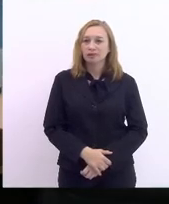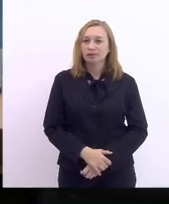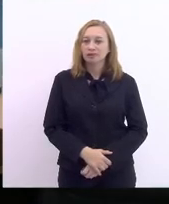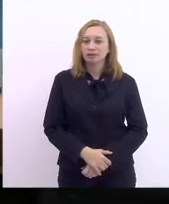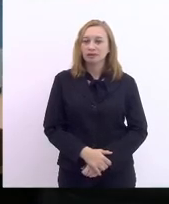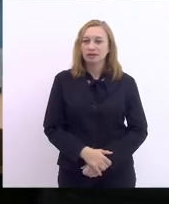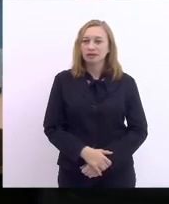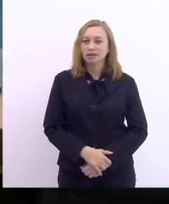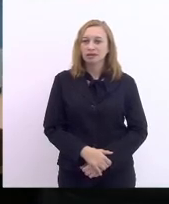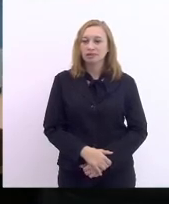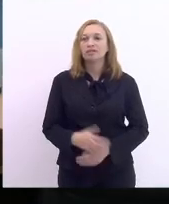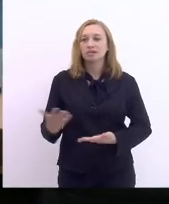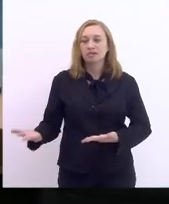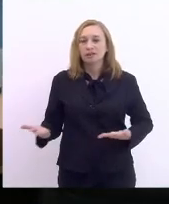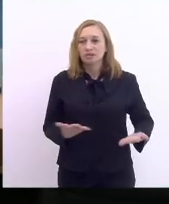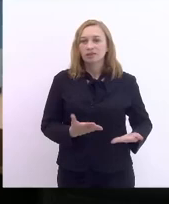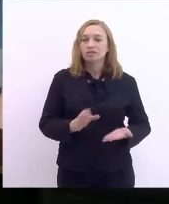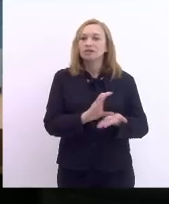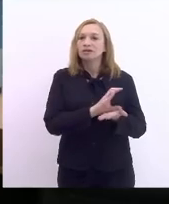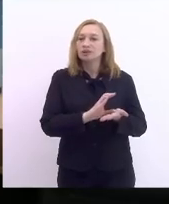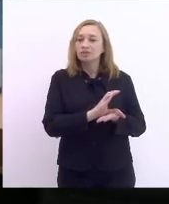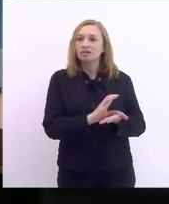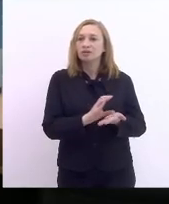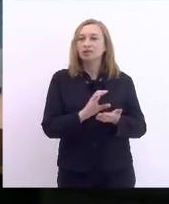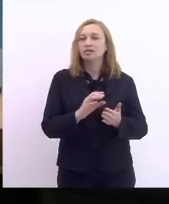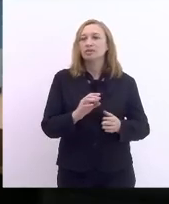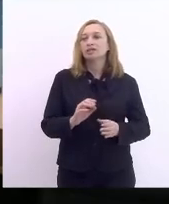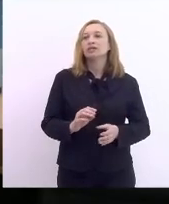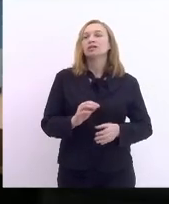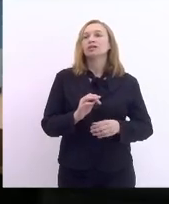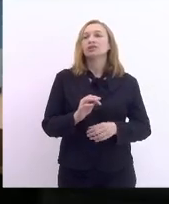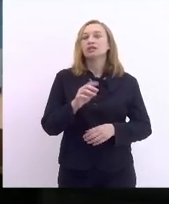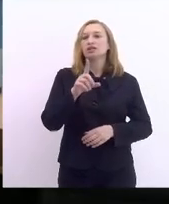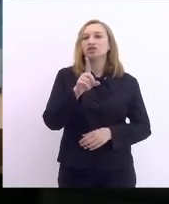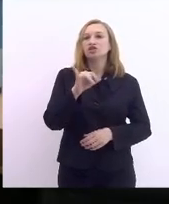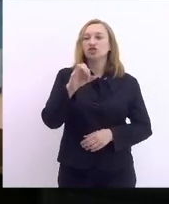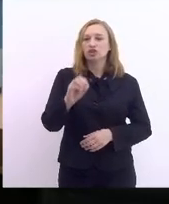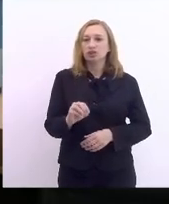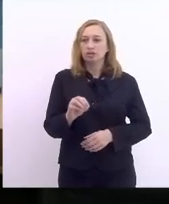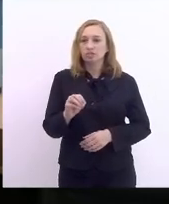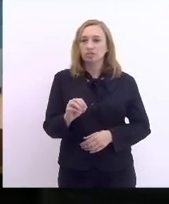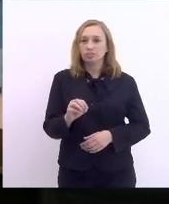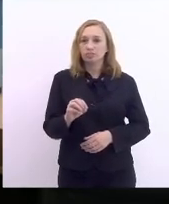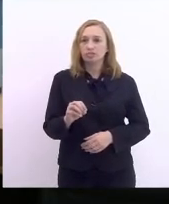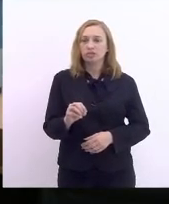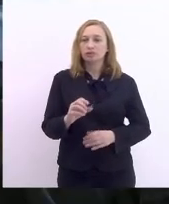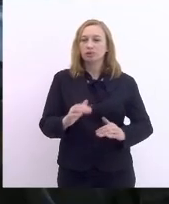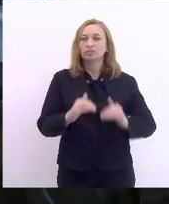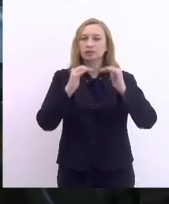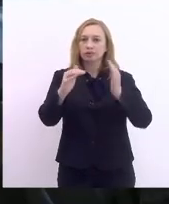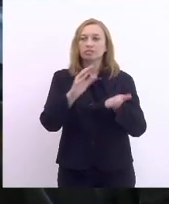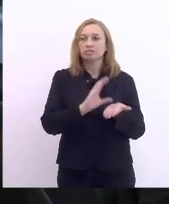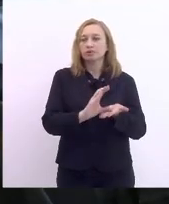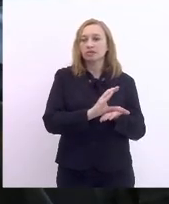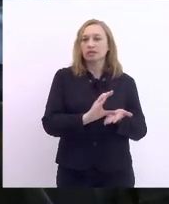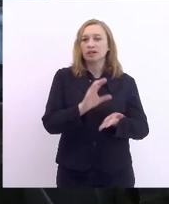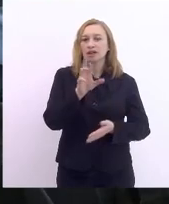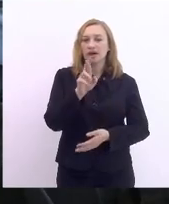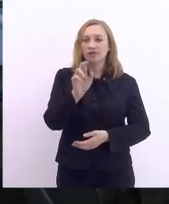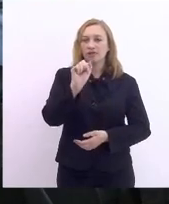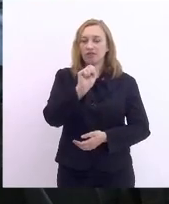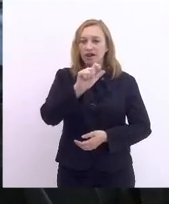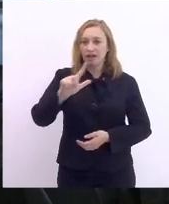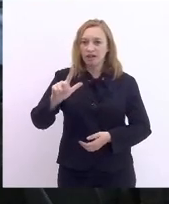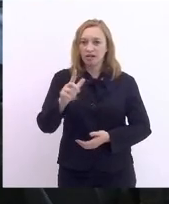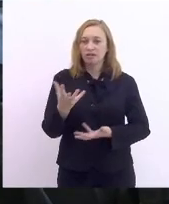e convidamos o conselheiro titular Diego marcham Matias e o conselheiro suplente Rafael Lopes